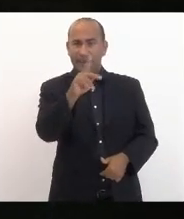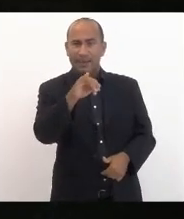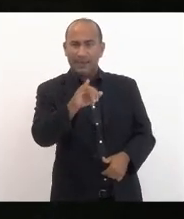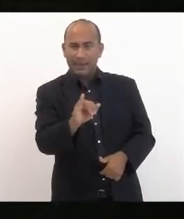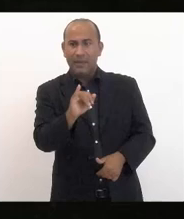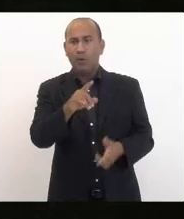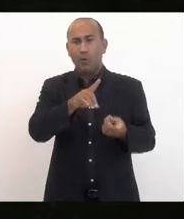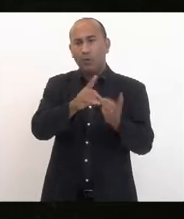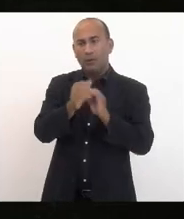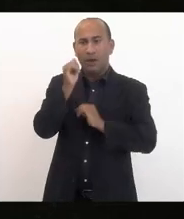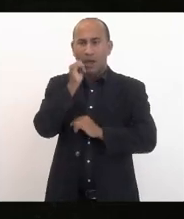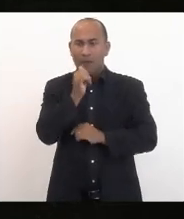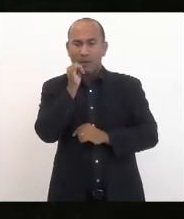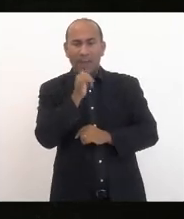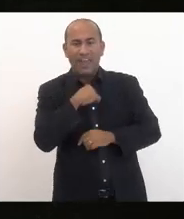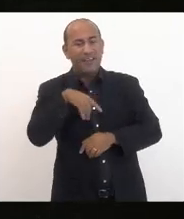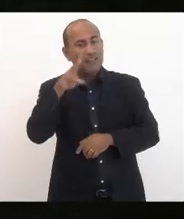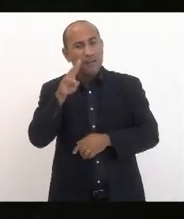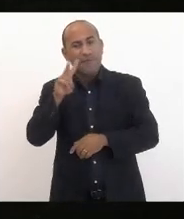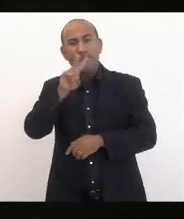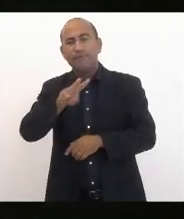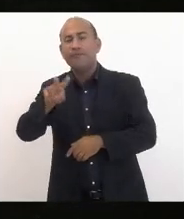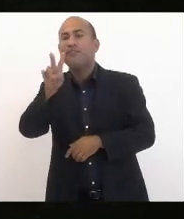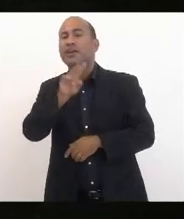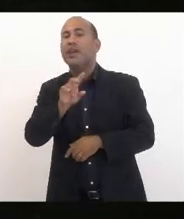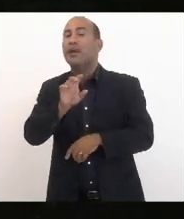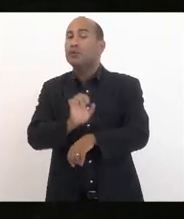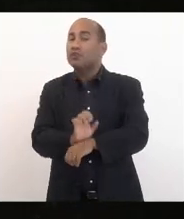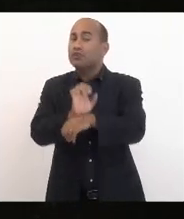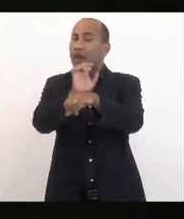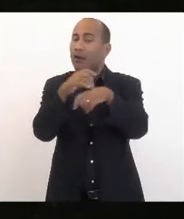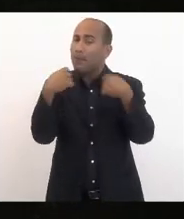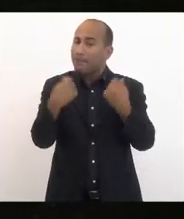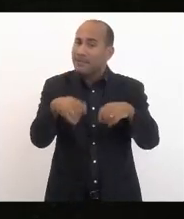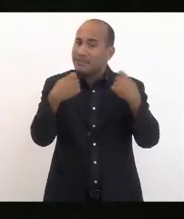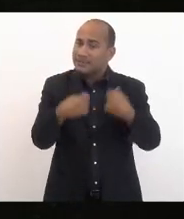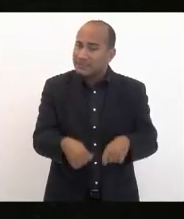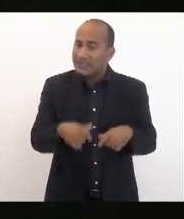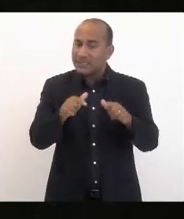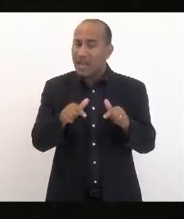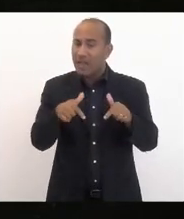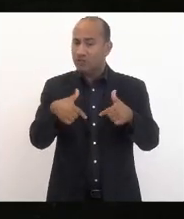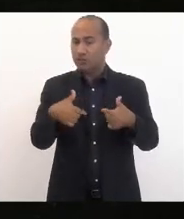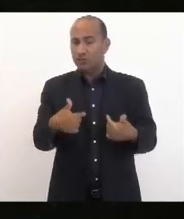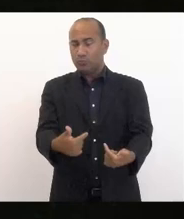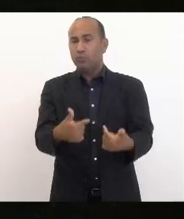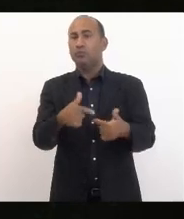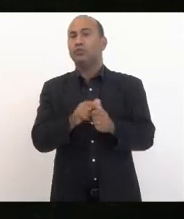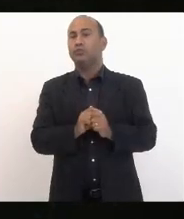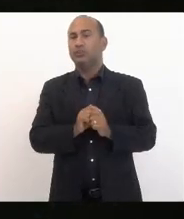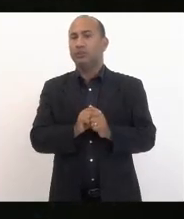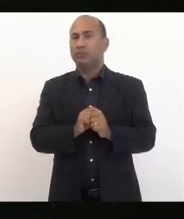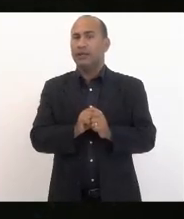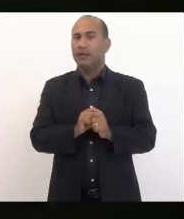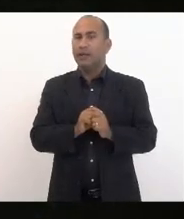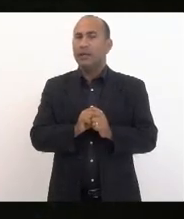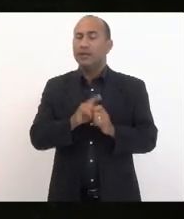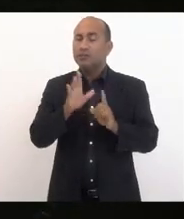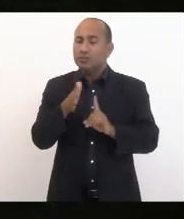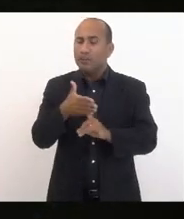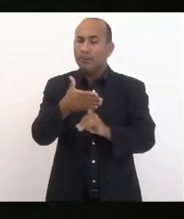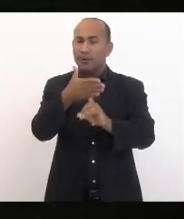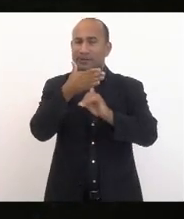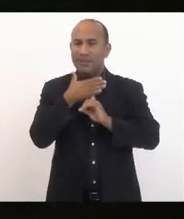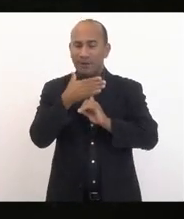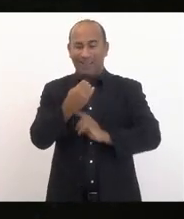feminicídio e vimos o quanto o Estado precisa estabelecer medidas de proteção